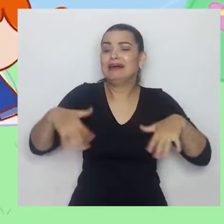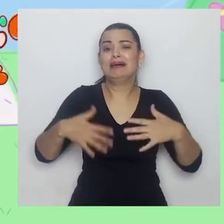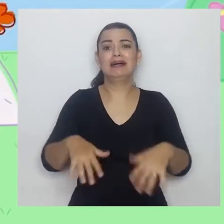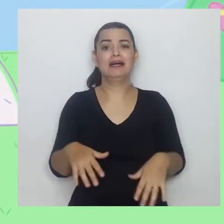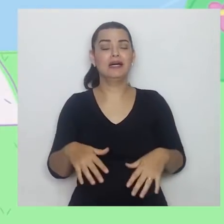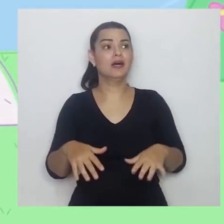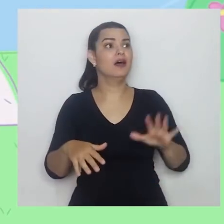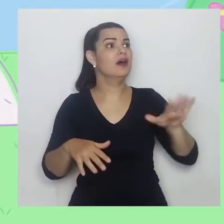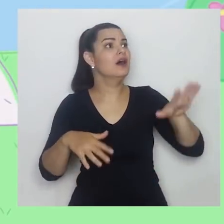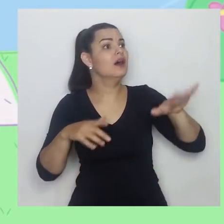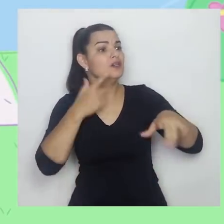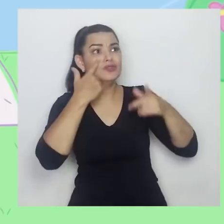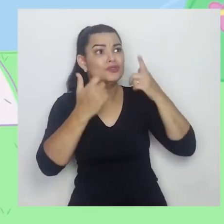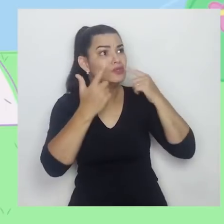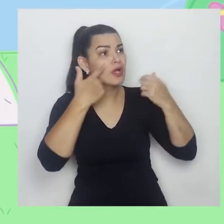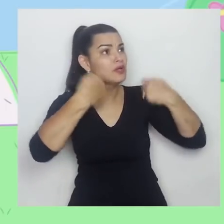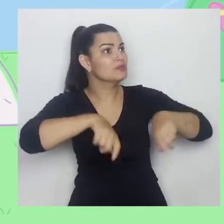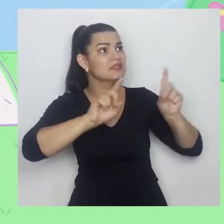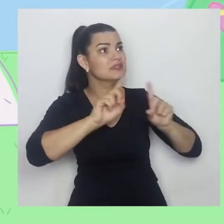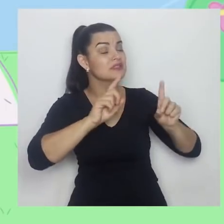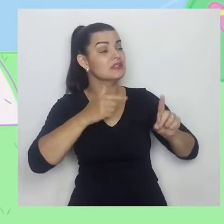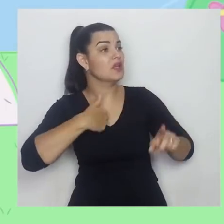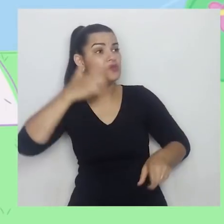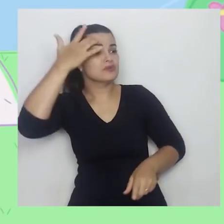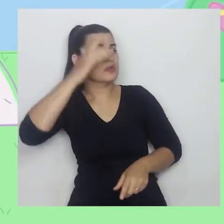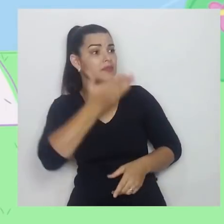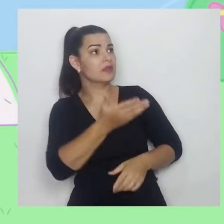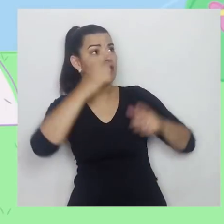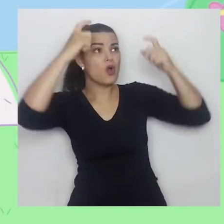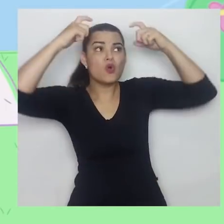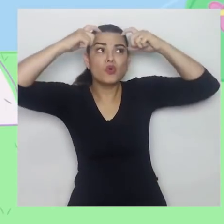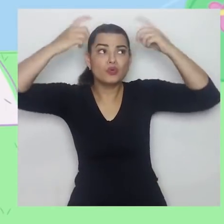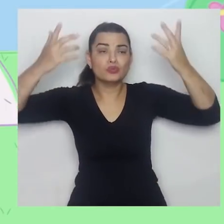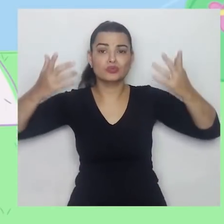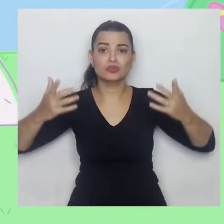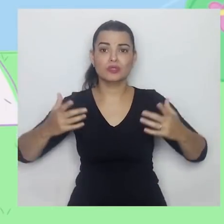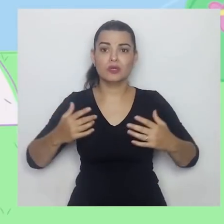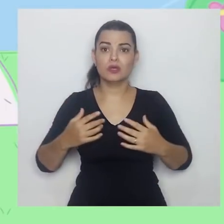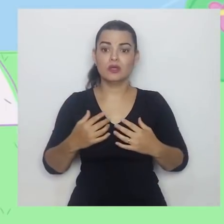Não chora! Eu não sabia que você era um urso.